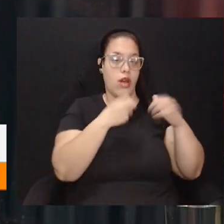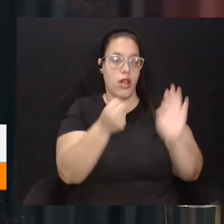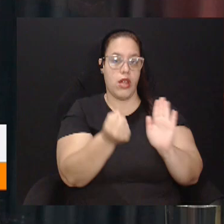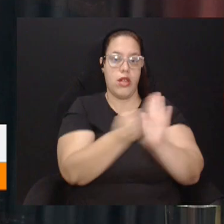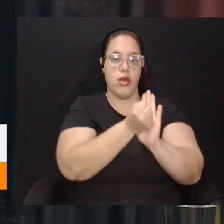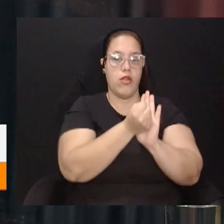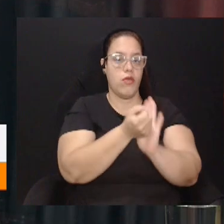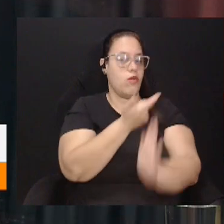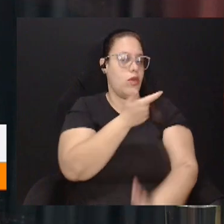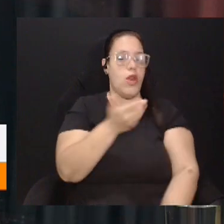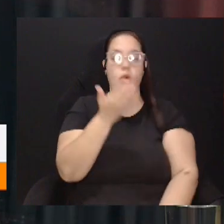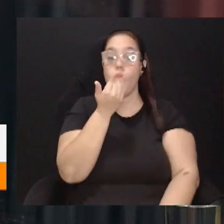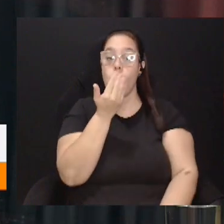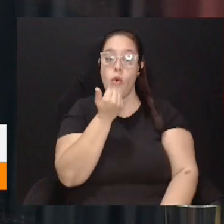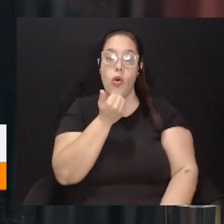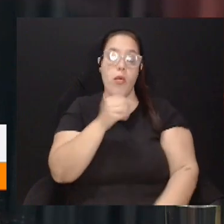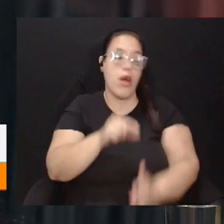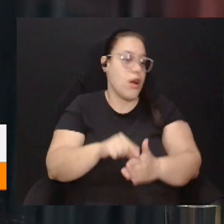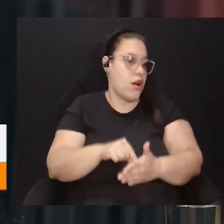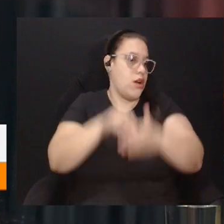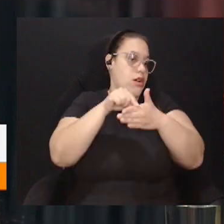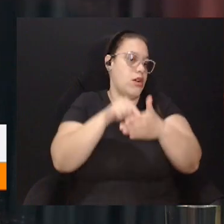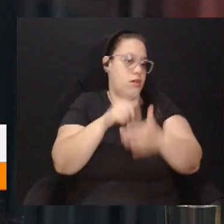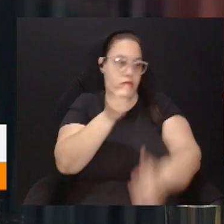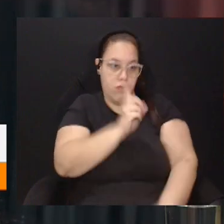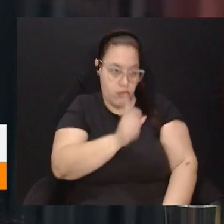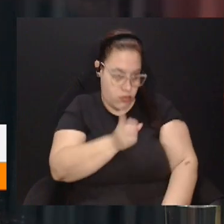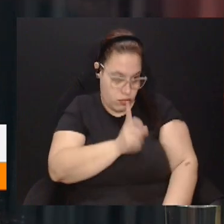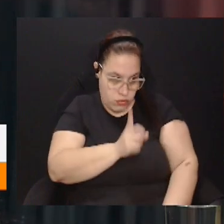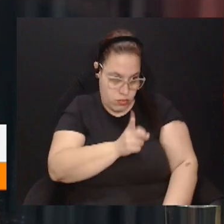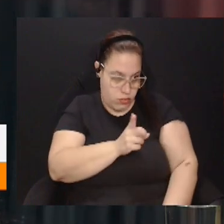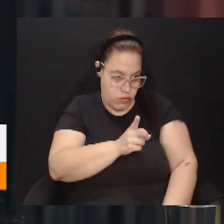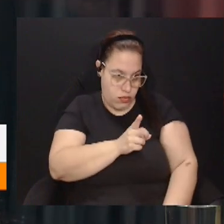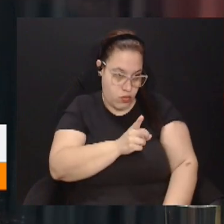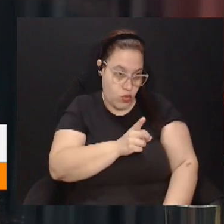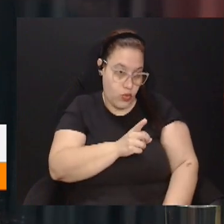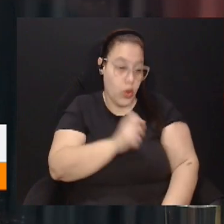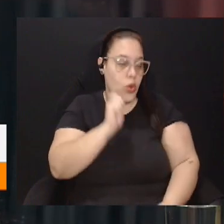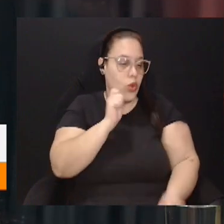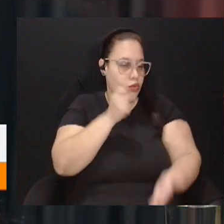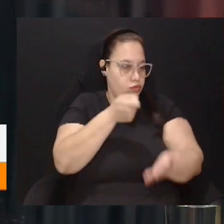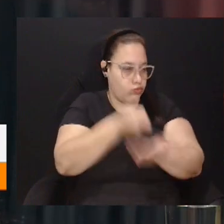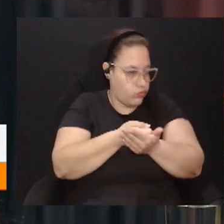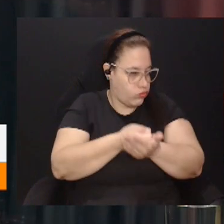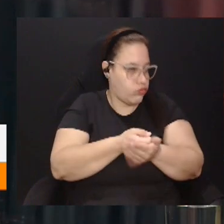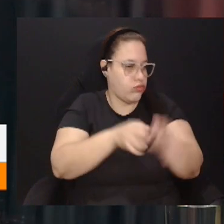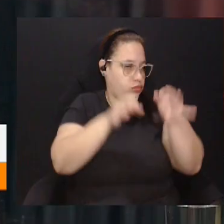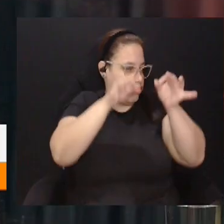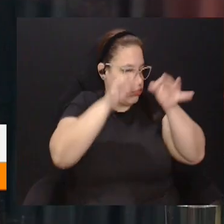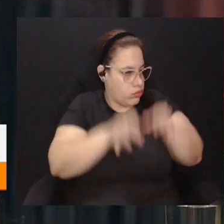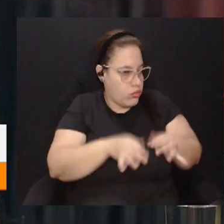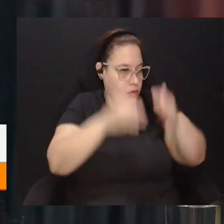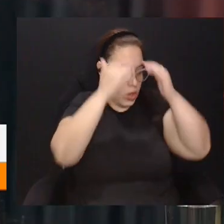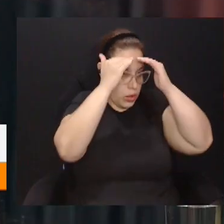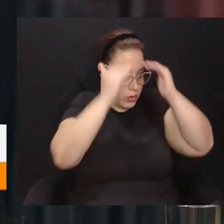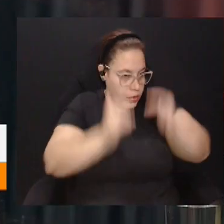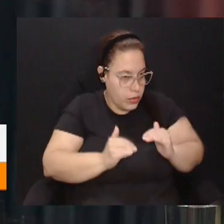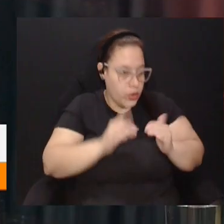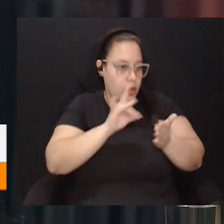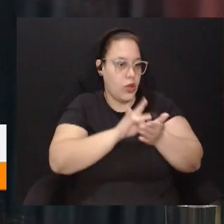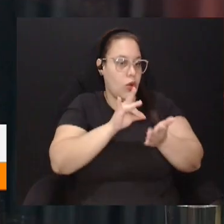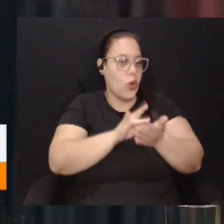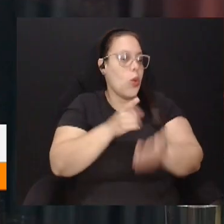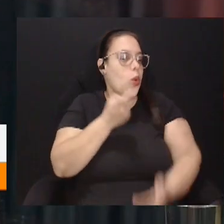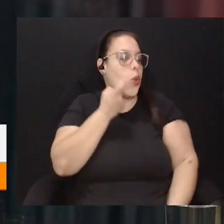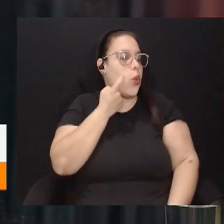comer carne. Muitas pessoas cumprem este ritual, né, de comer de fato peixe nesse Uhum. período,